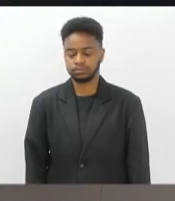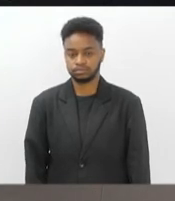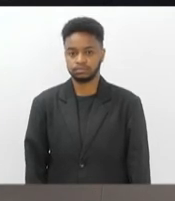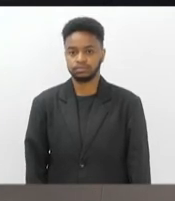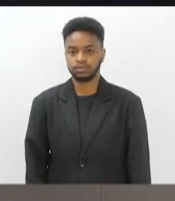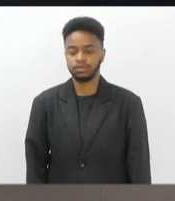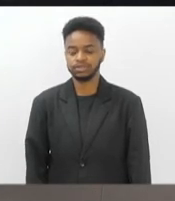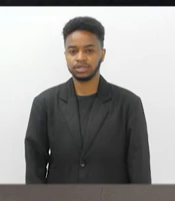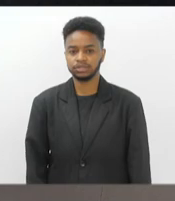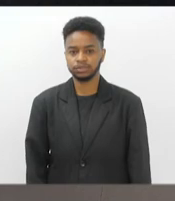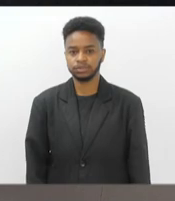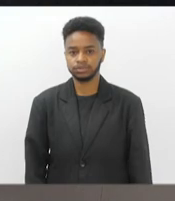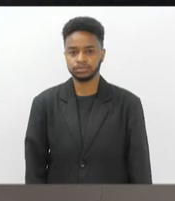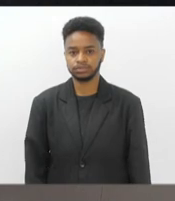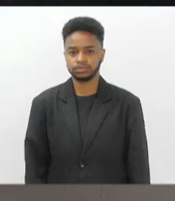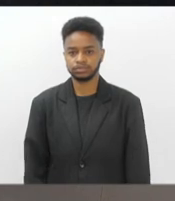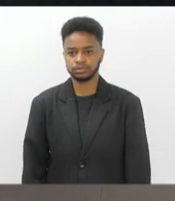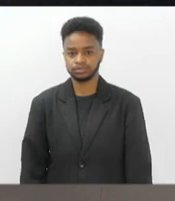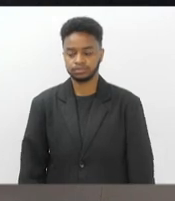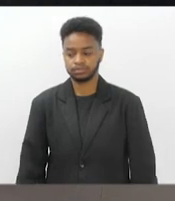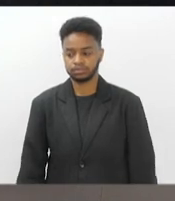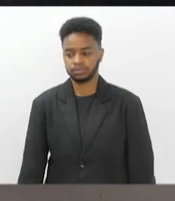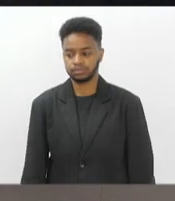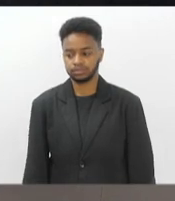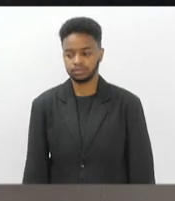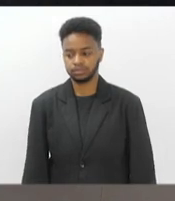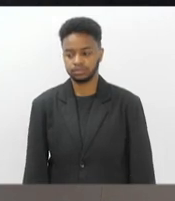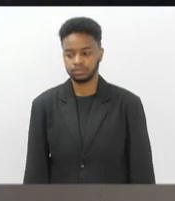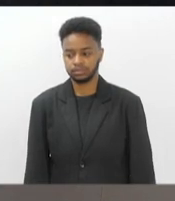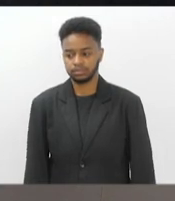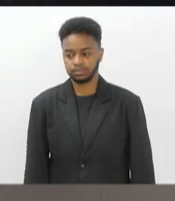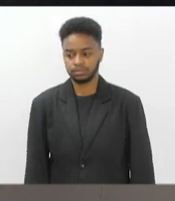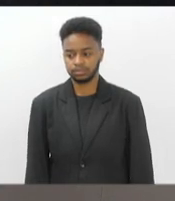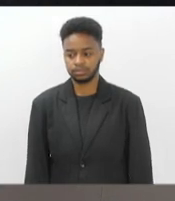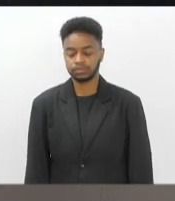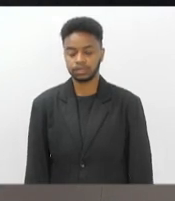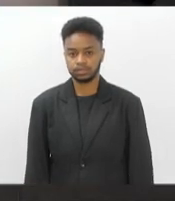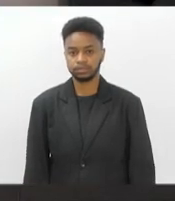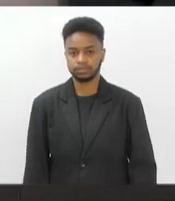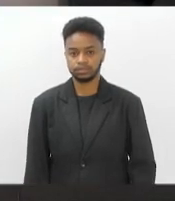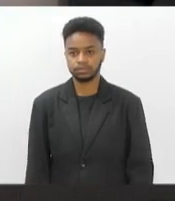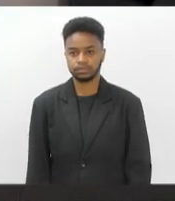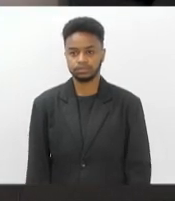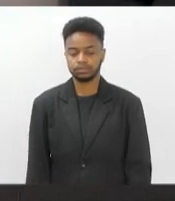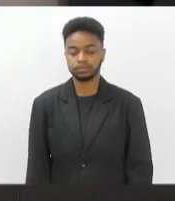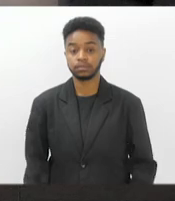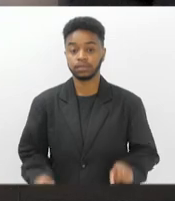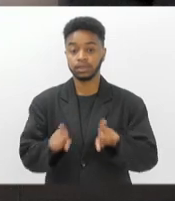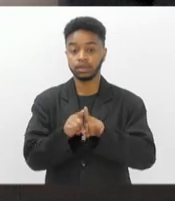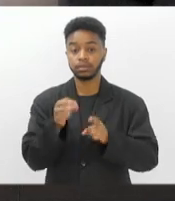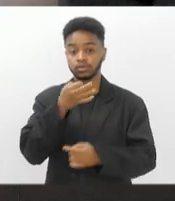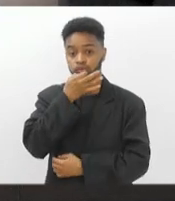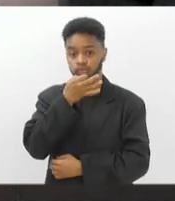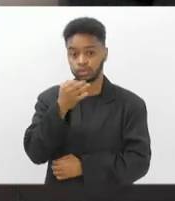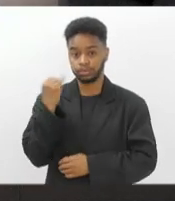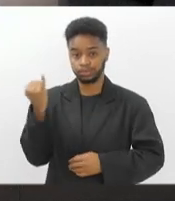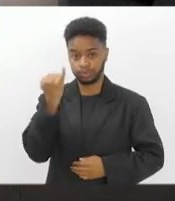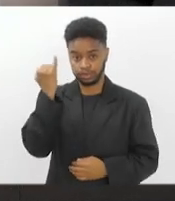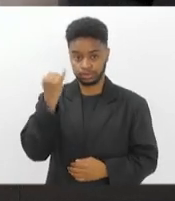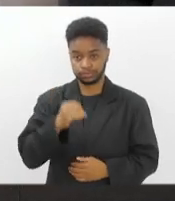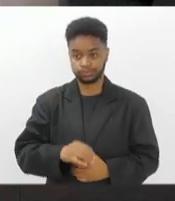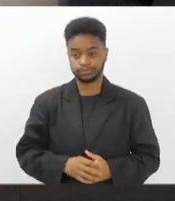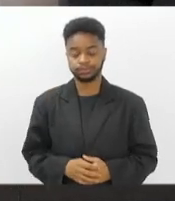ligando ahim é a sugestão também importante eh deputada Célia